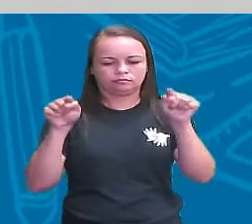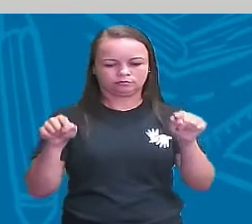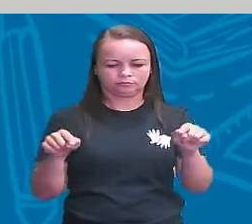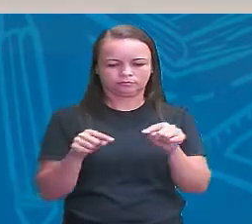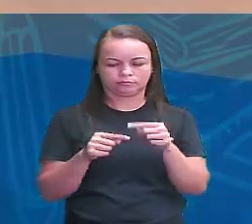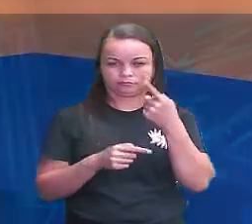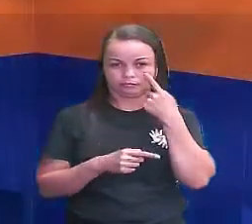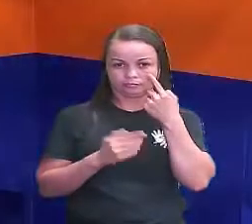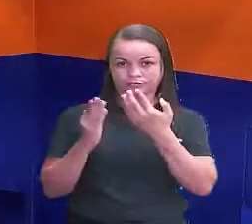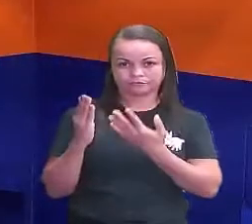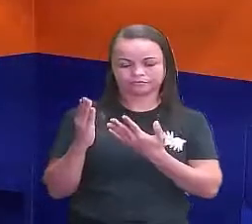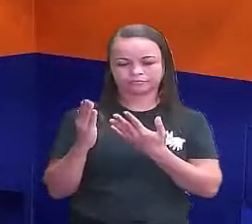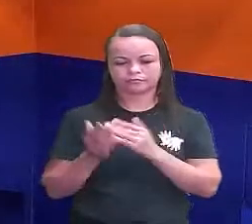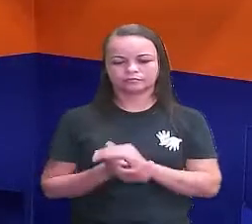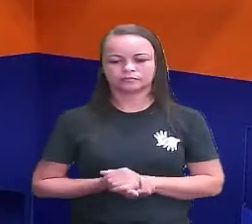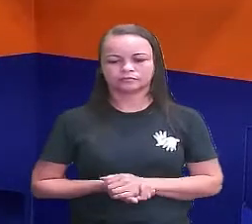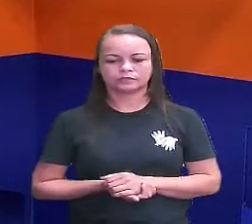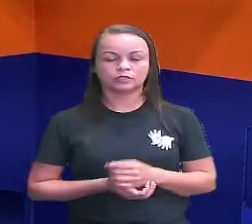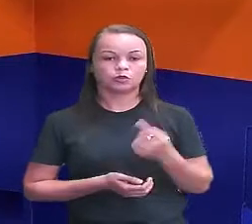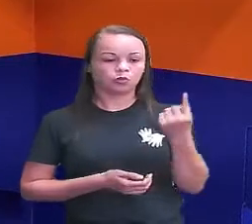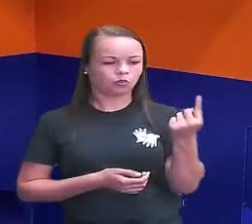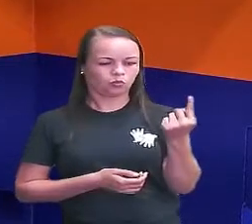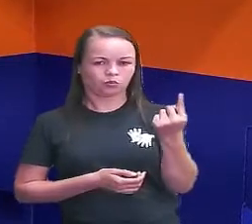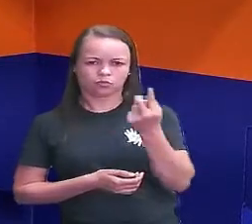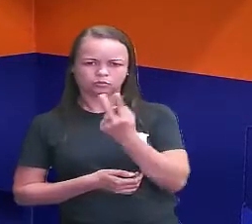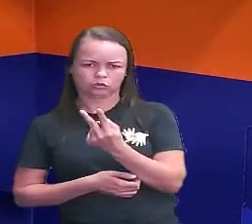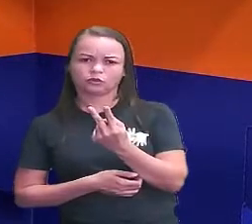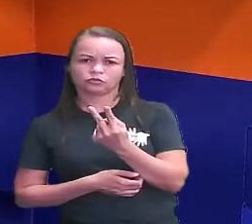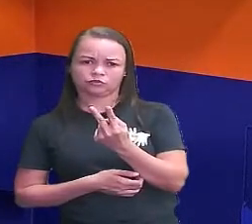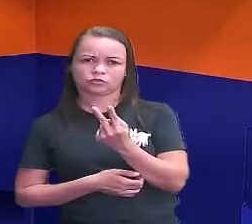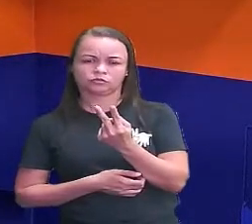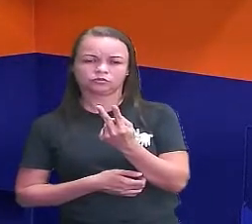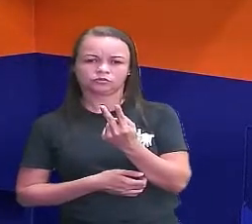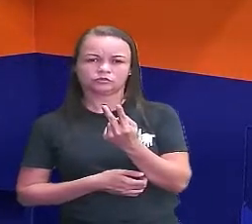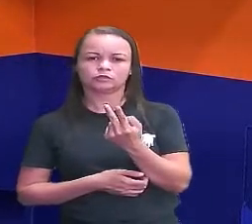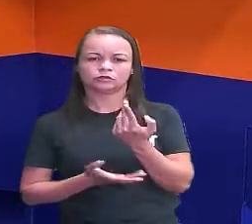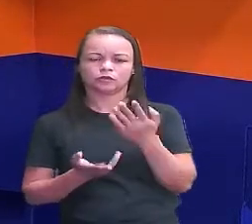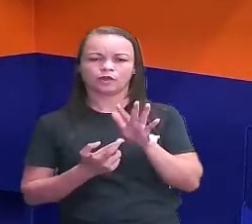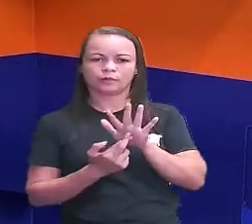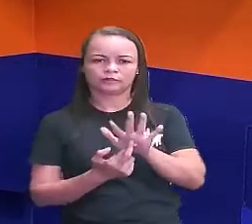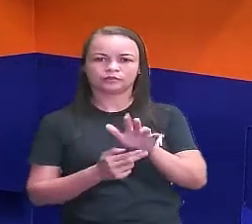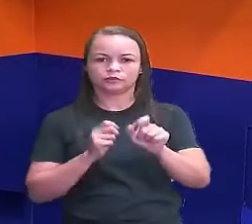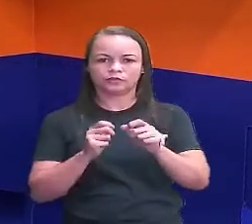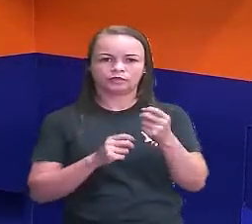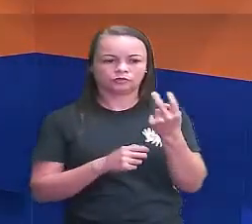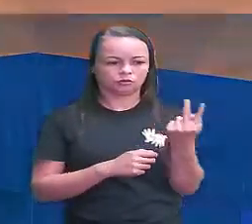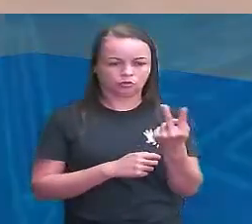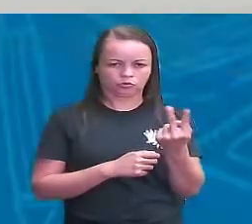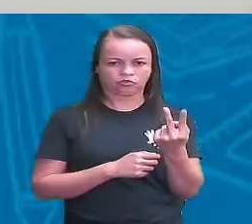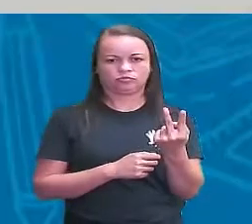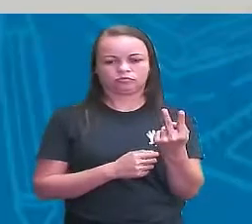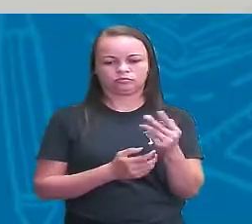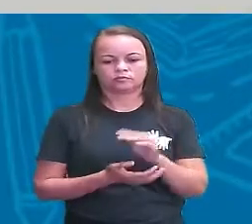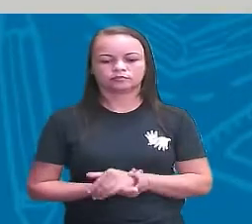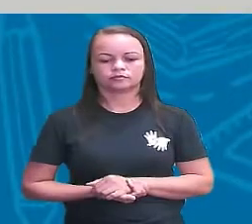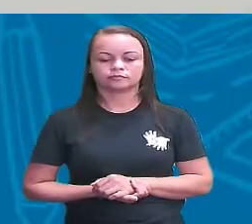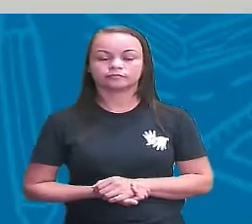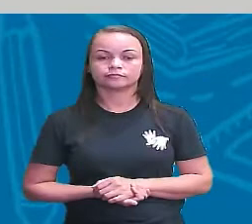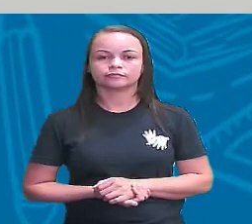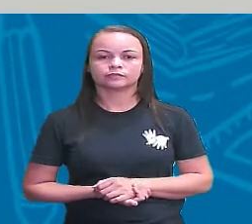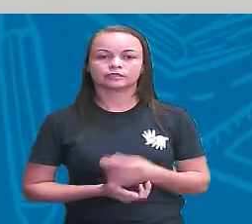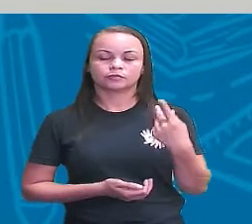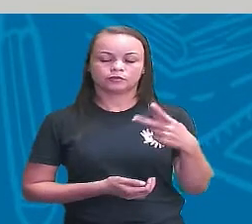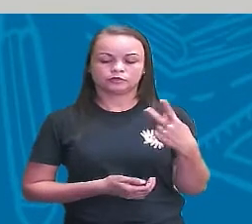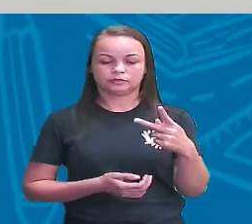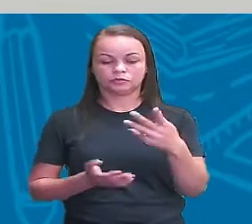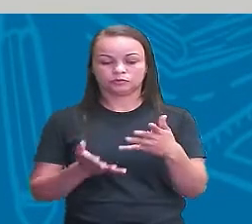isso, ó? 1, 2. Tá certo? Então, eu estou representando o quê? 2 lados. Tá certo? Então, por isso eu coloquei